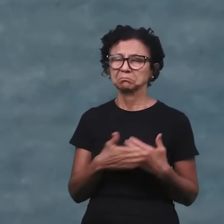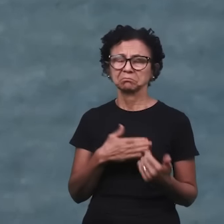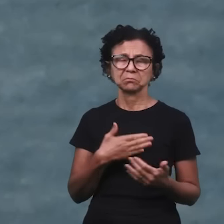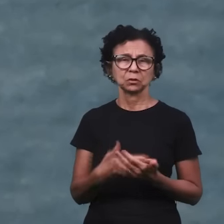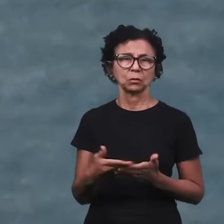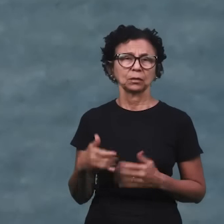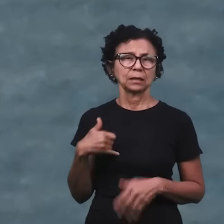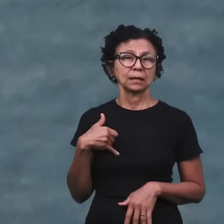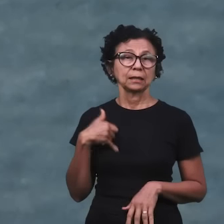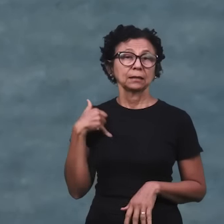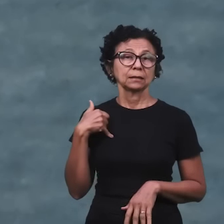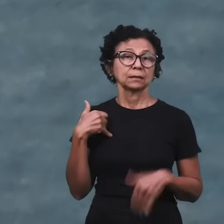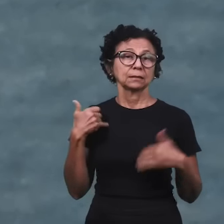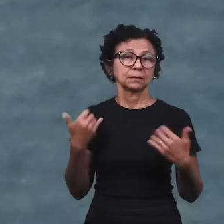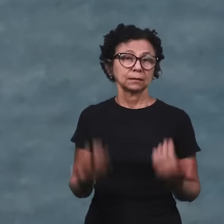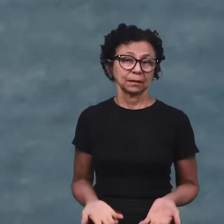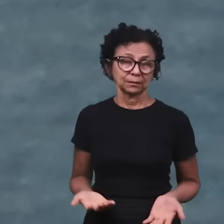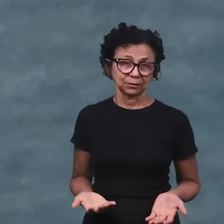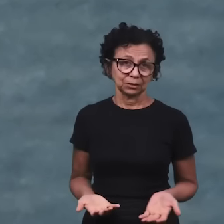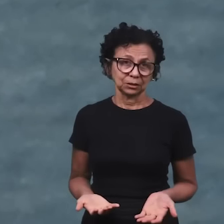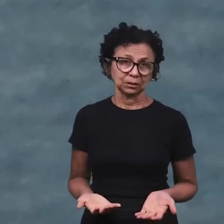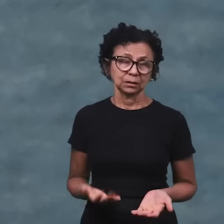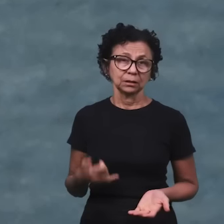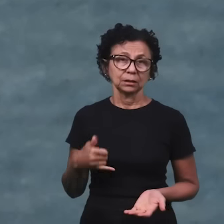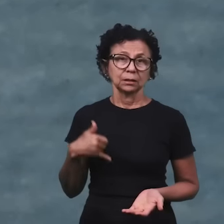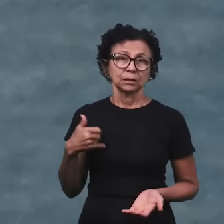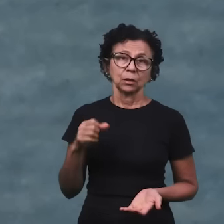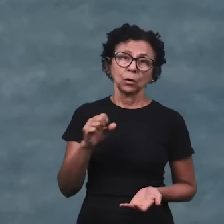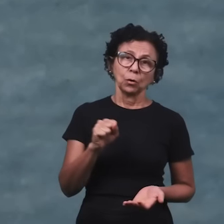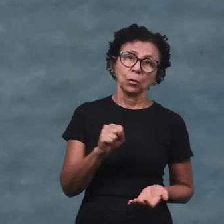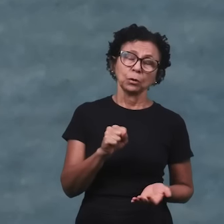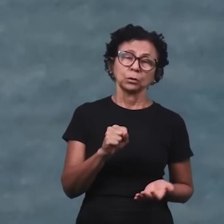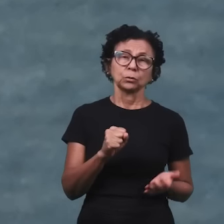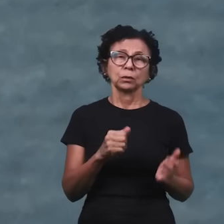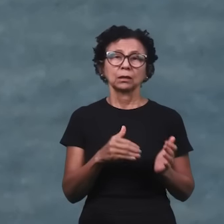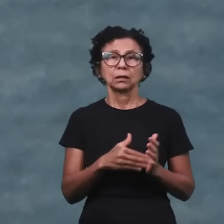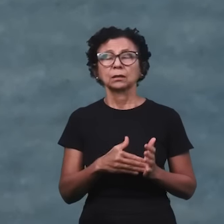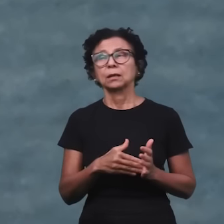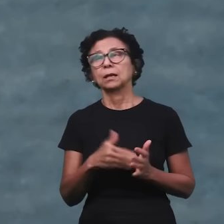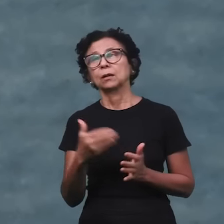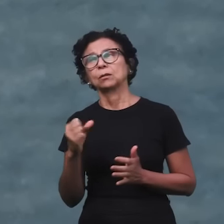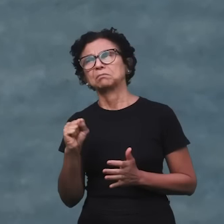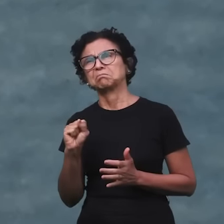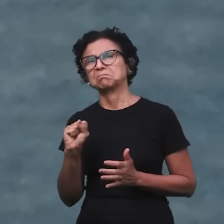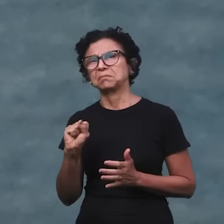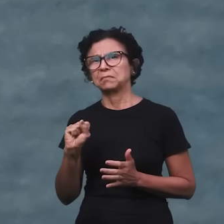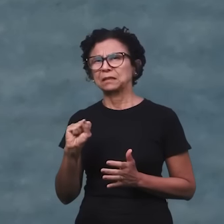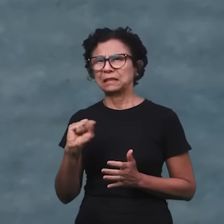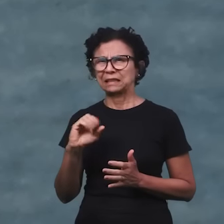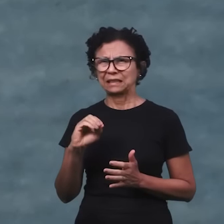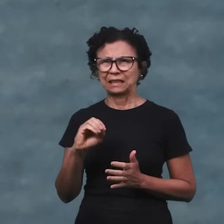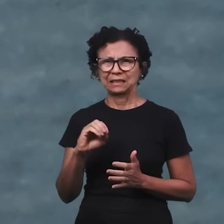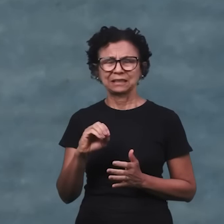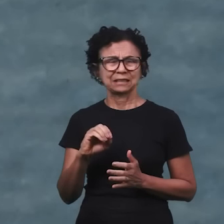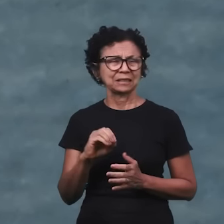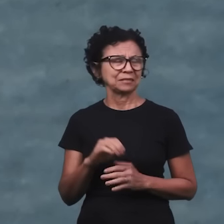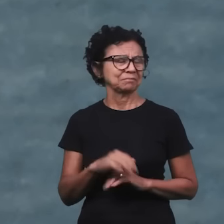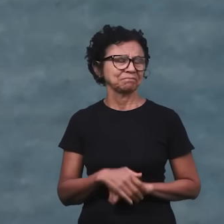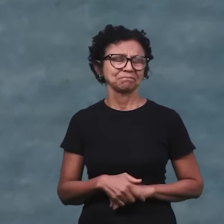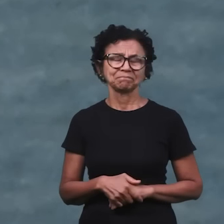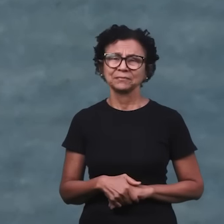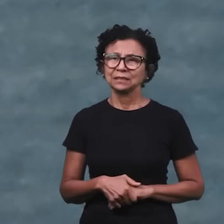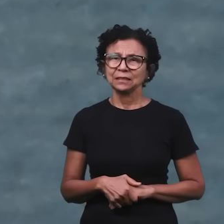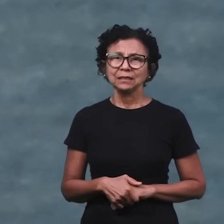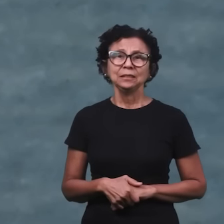tem. Você é jovem de 8 aos 80, aos 90, aos 100 anos de idade, participe com a gente. Sabe como é que você participa? E esse é o convite que eu